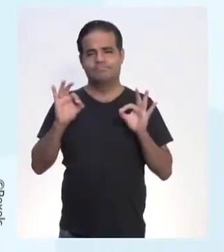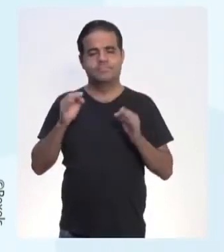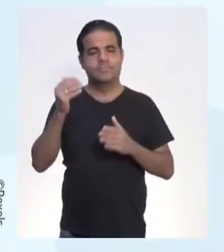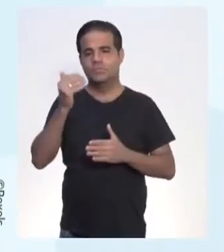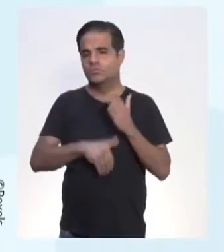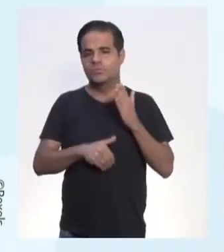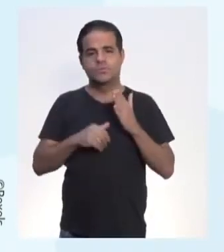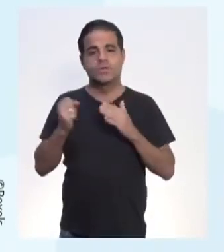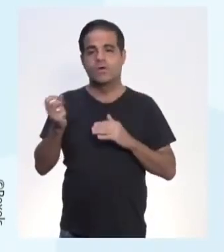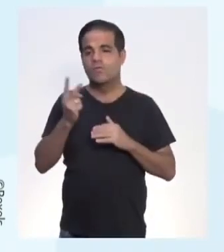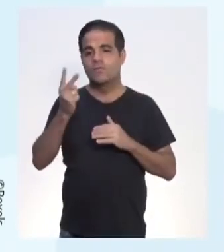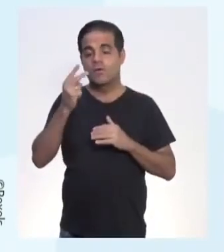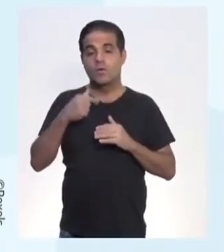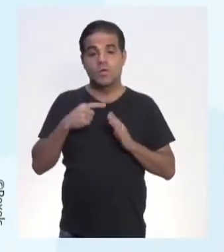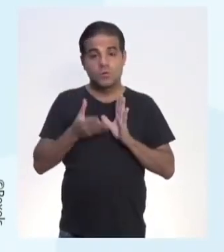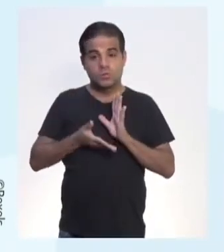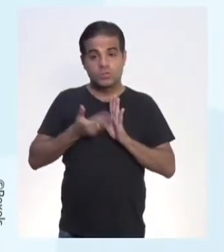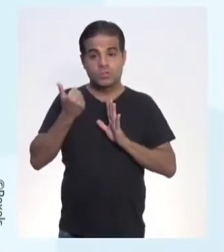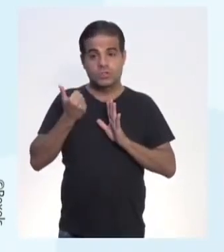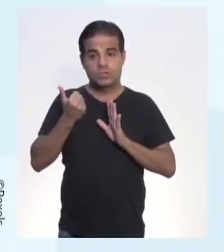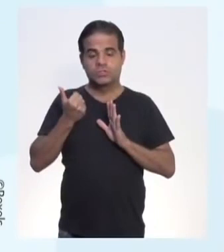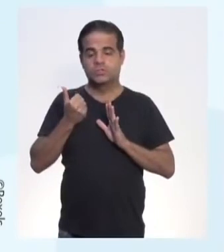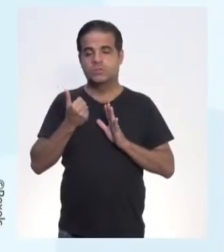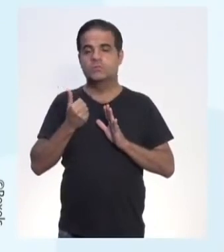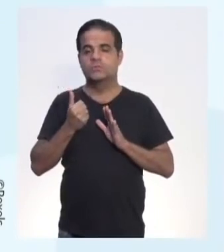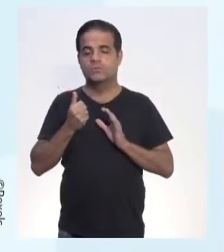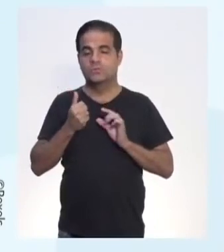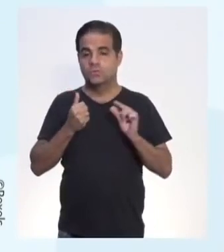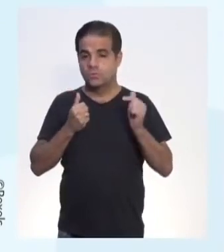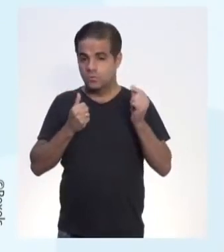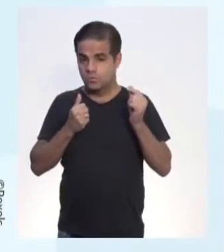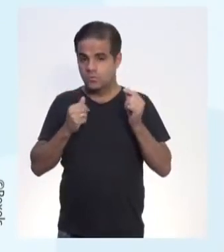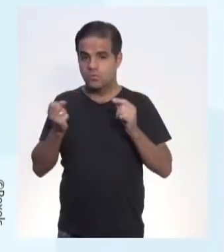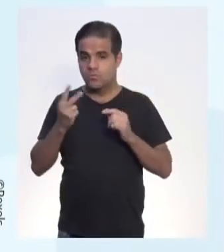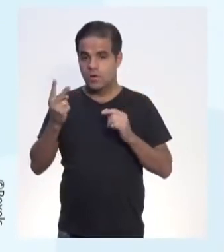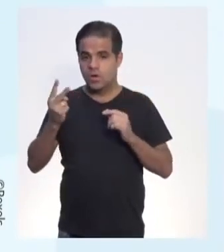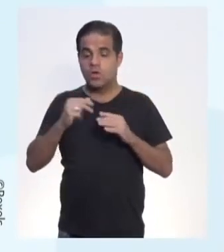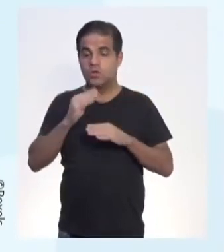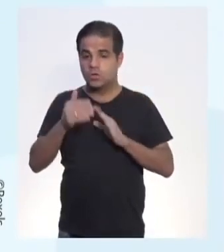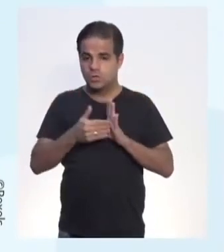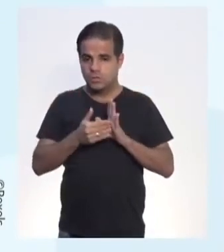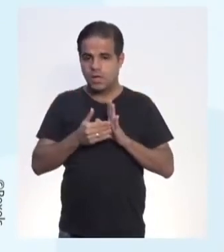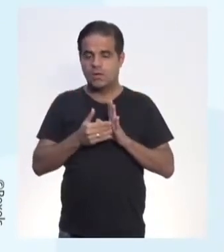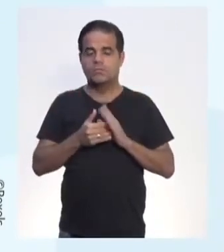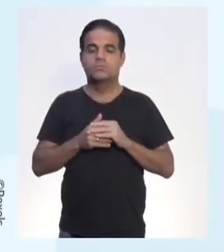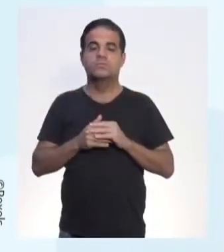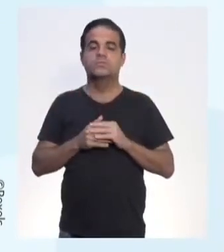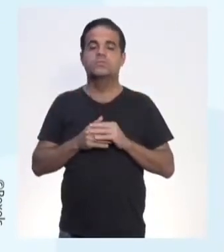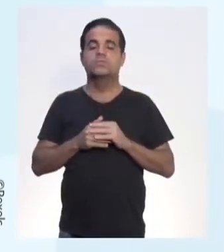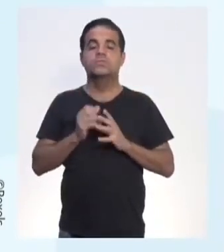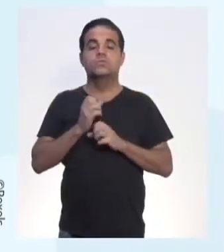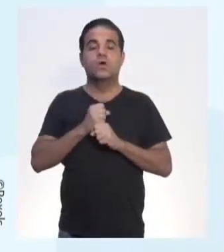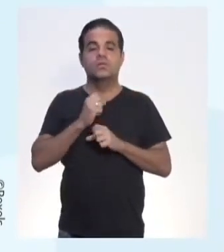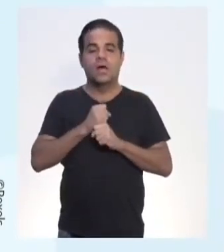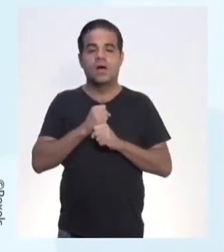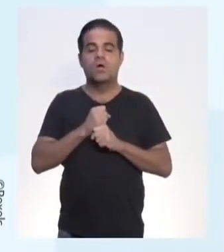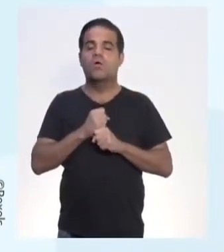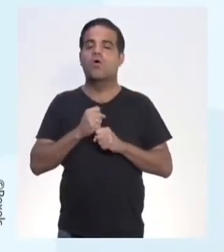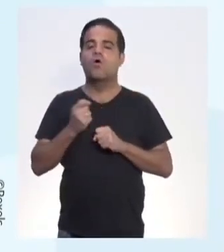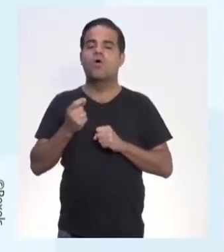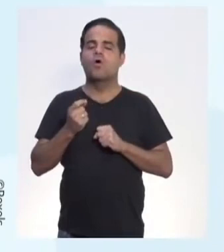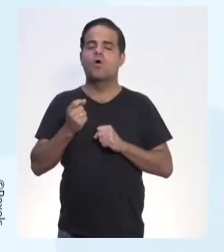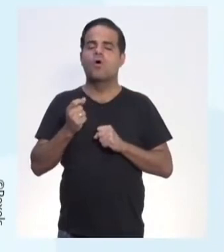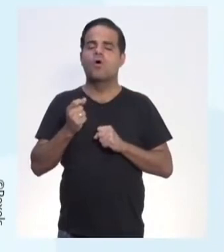desconto é o é porque eu tiro do total que eu vou pagar certo Jonas certo o vestido que eu